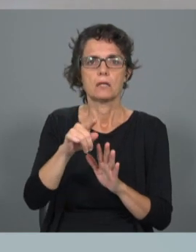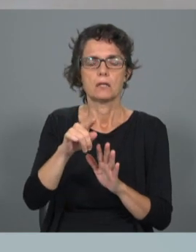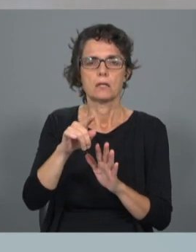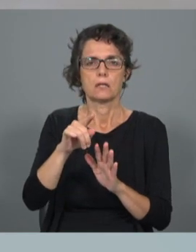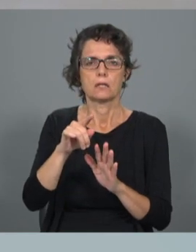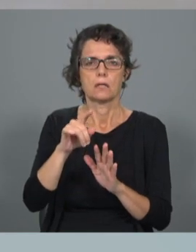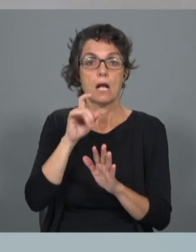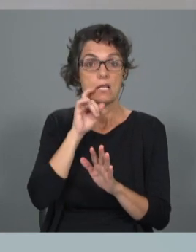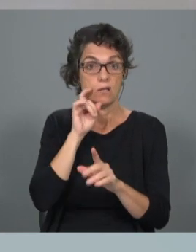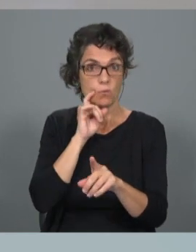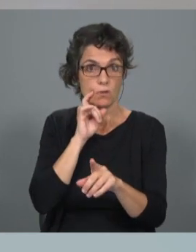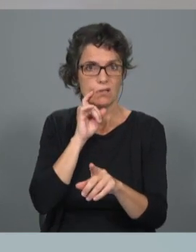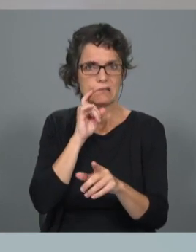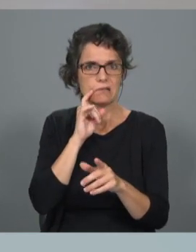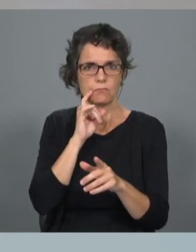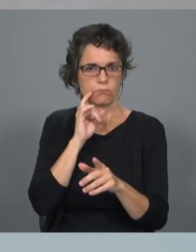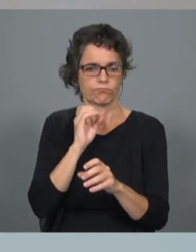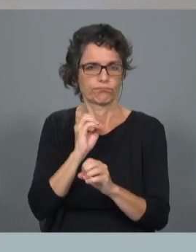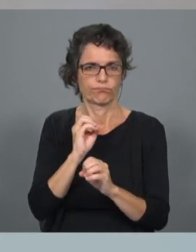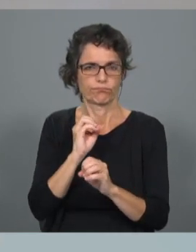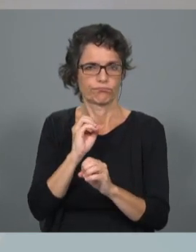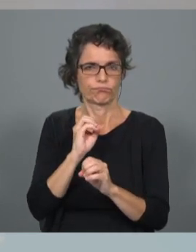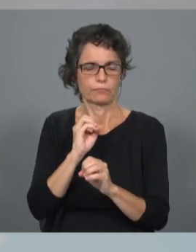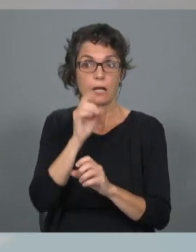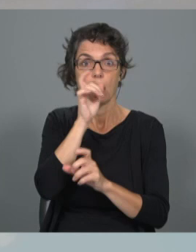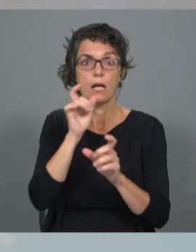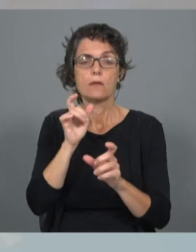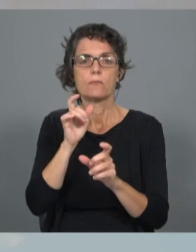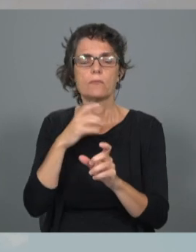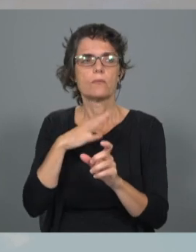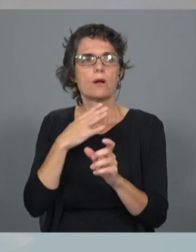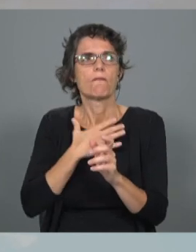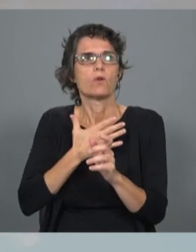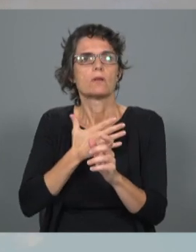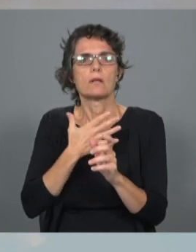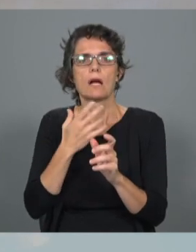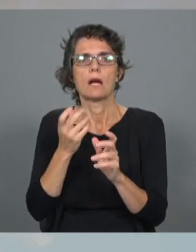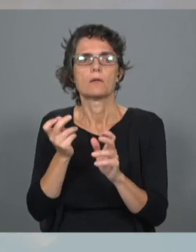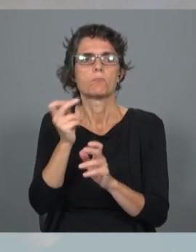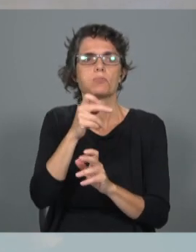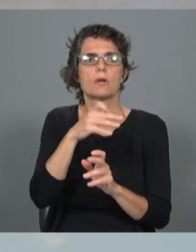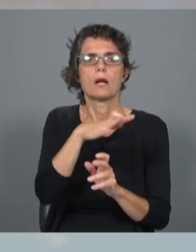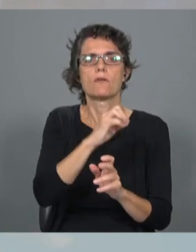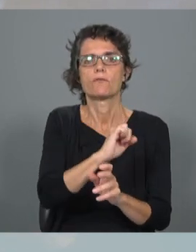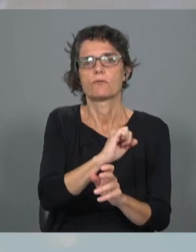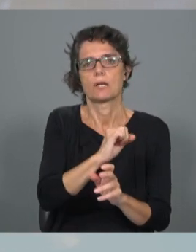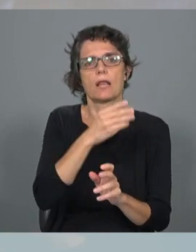ainda é muito grande. As pessoas querem regressar às suas terras, mas estamos vivendo num ambiente de